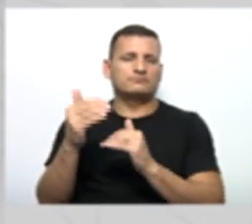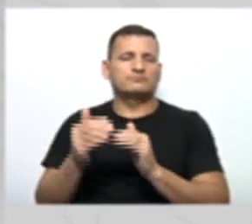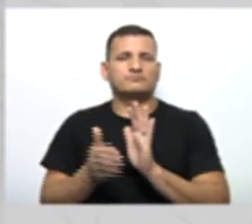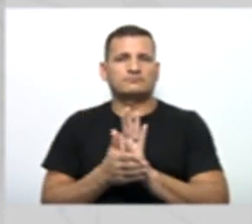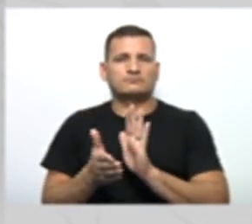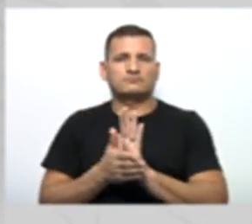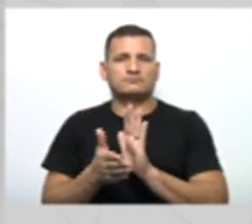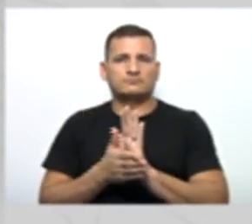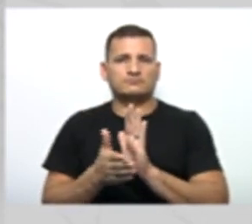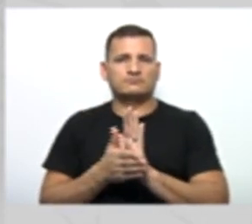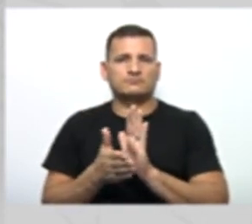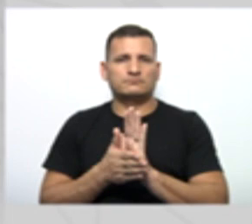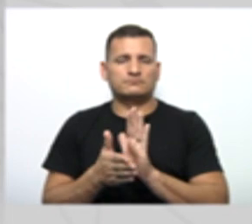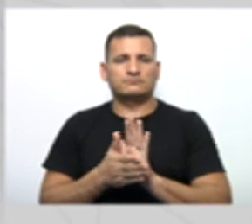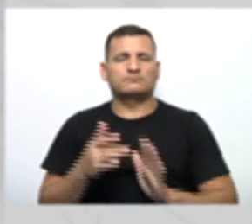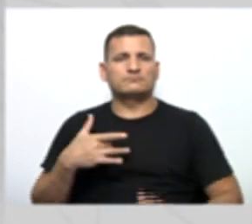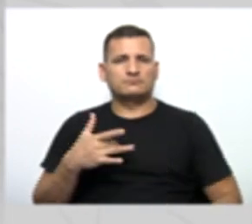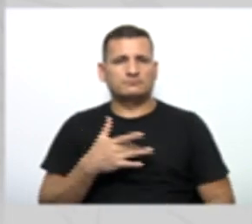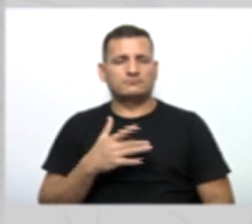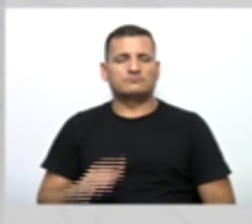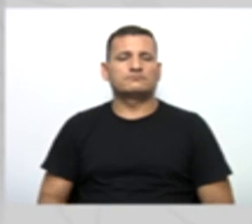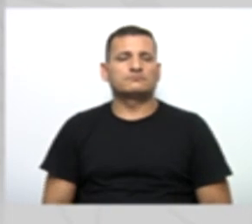promover um meio ambiente saudável.